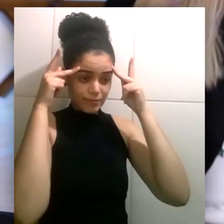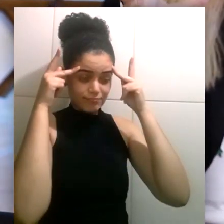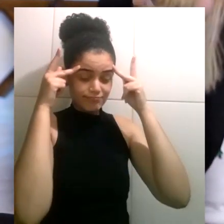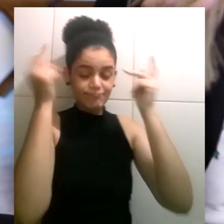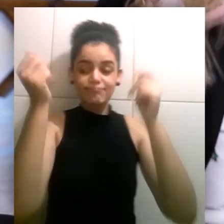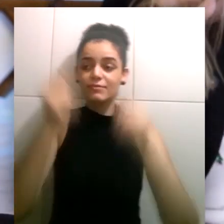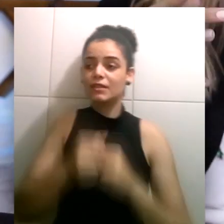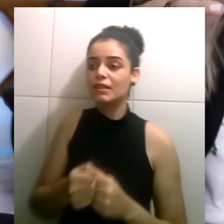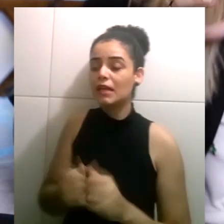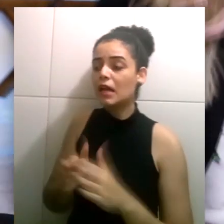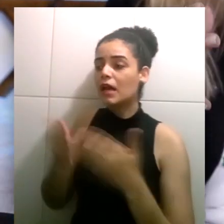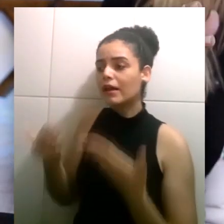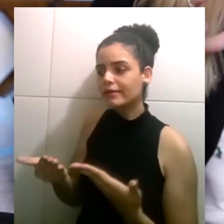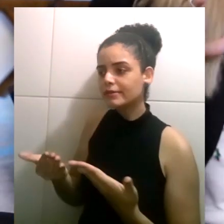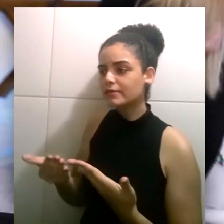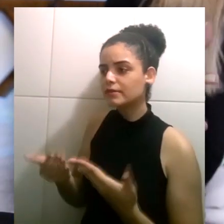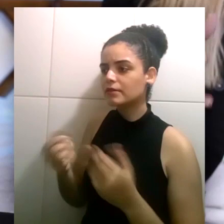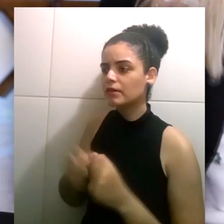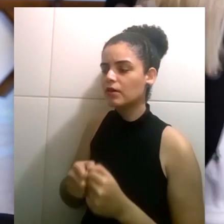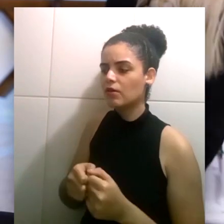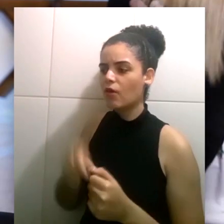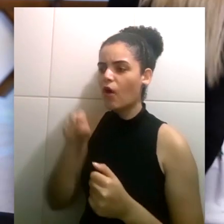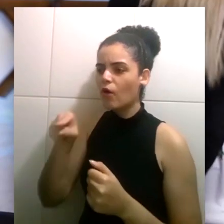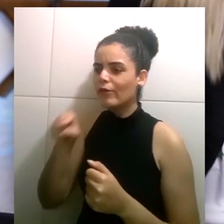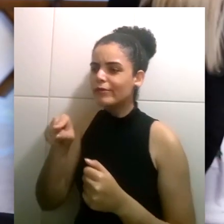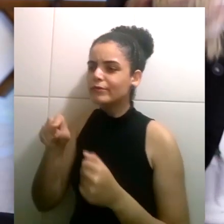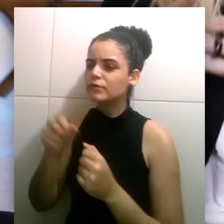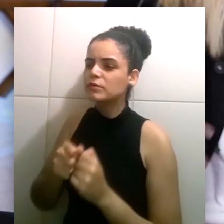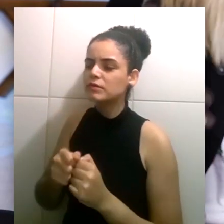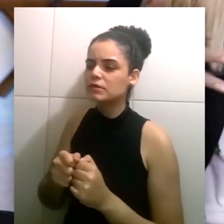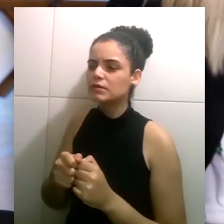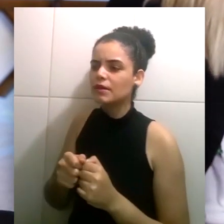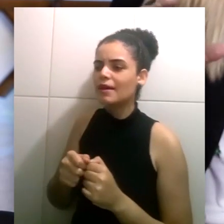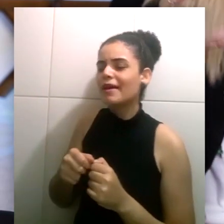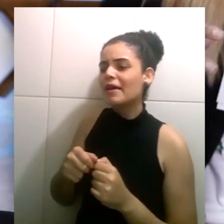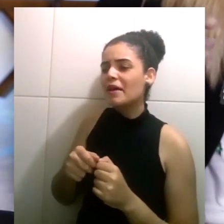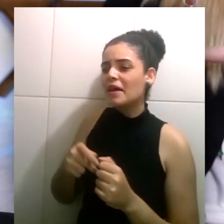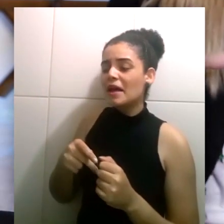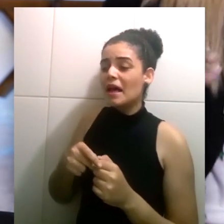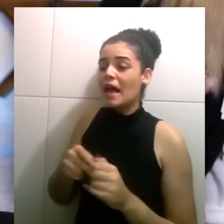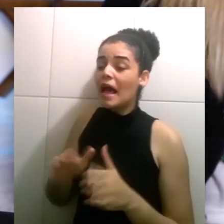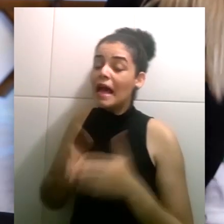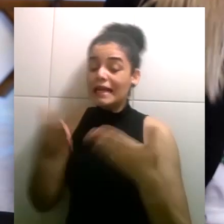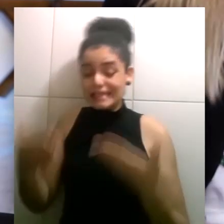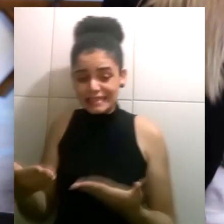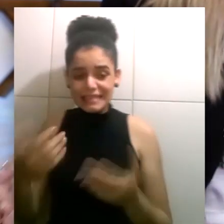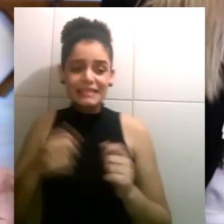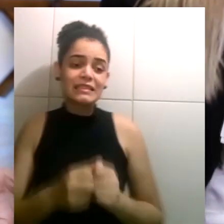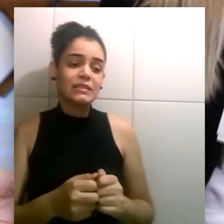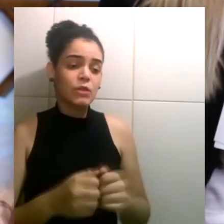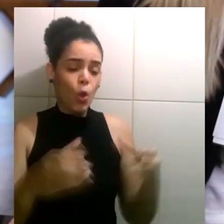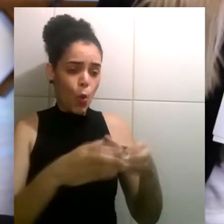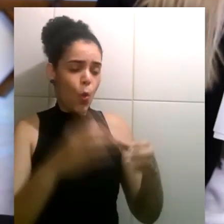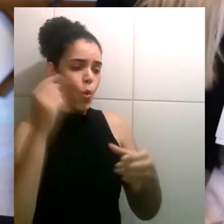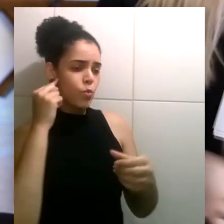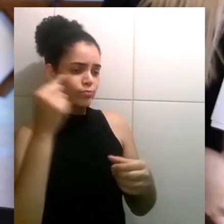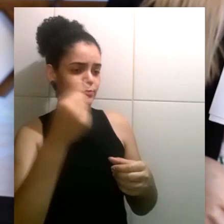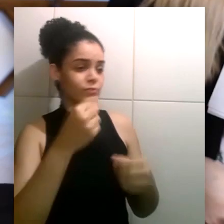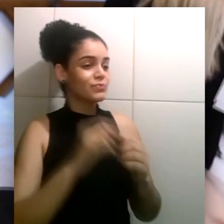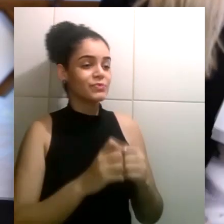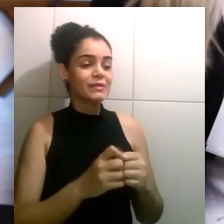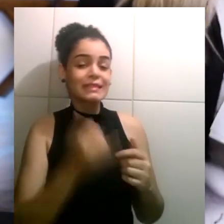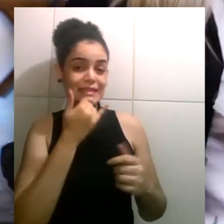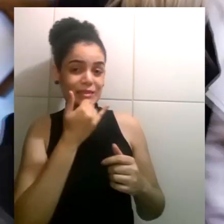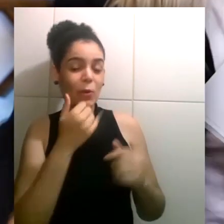E aí você tinha que... Tipo assim, porque o gringo, na hora que vai falar o português, fala meio... Então, a banda deles era interessante. Era uma